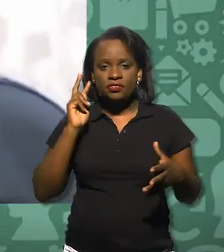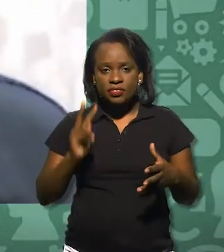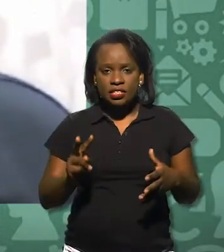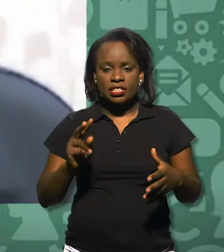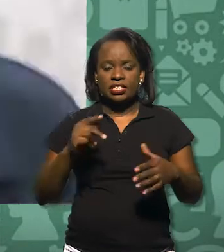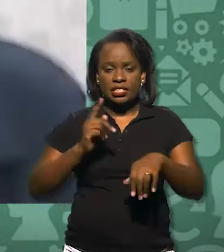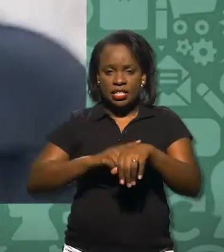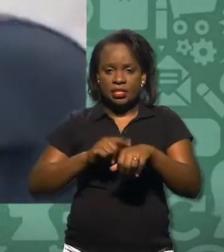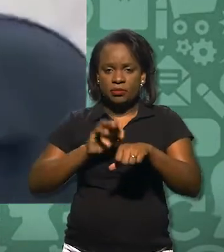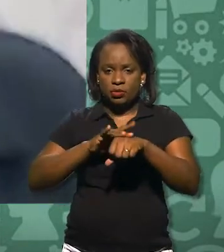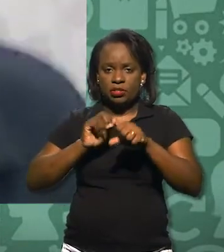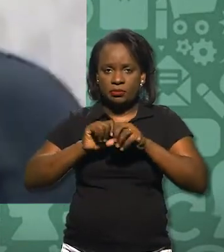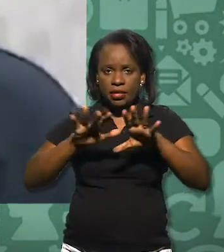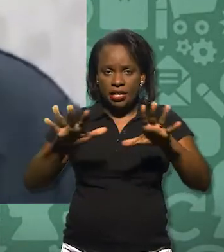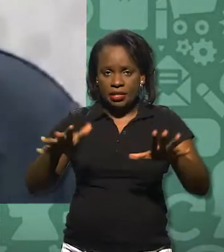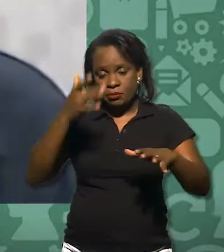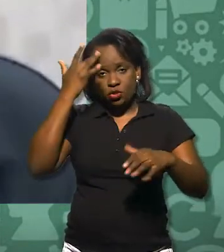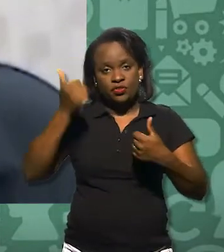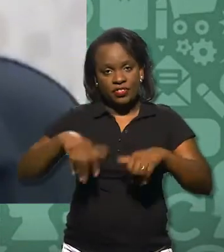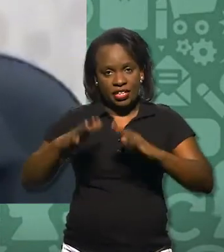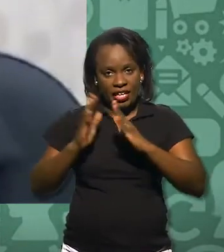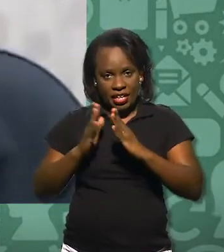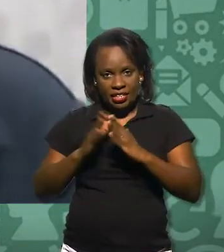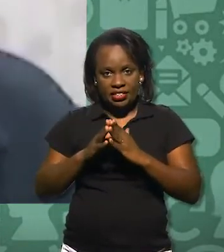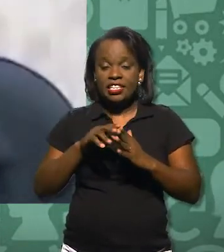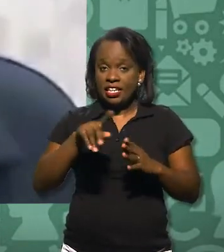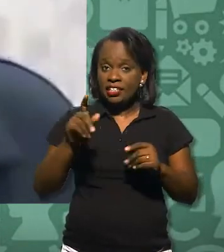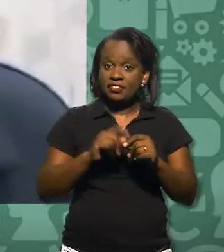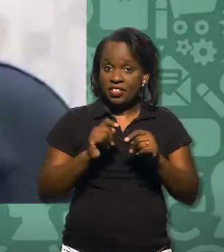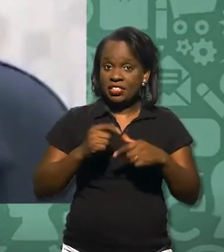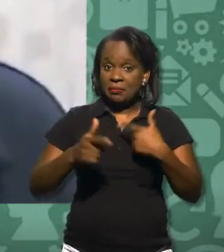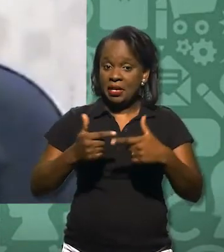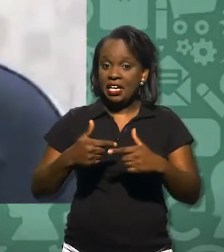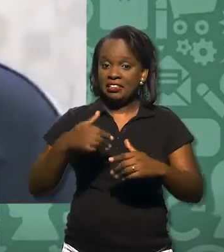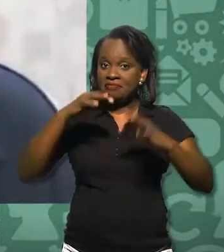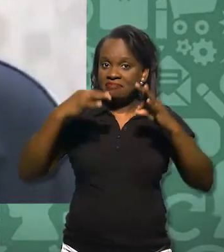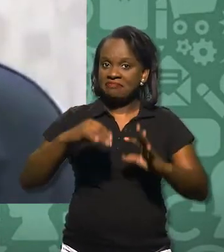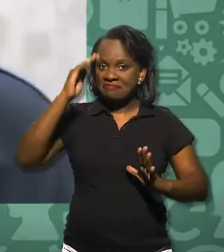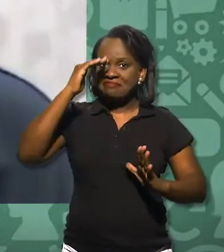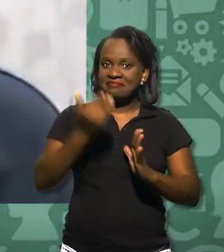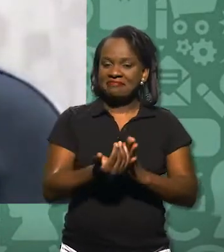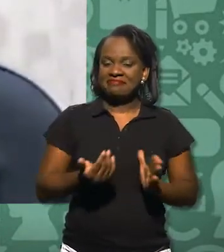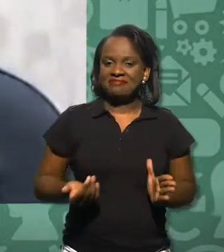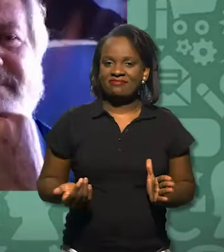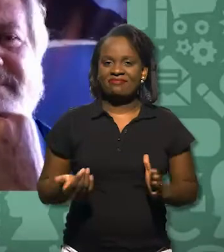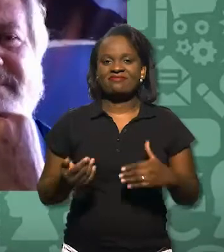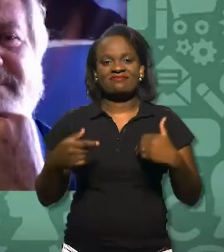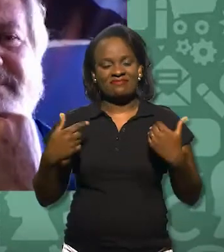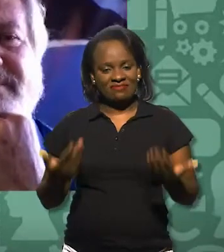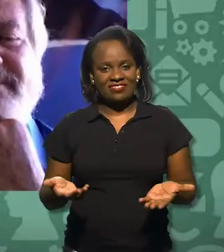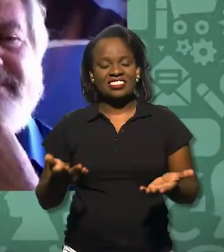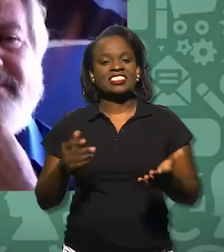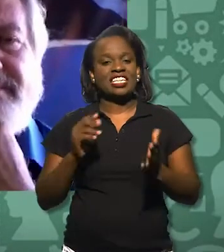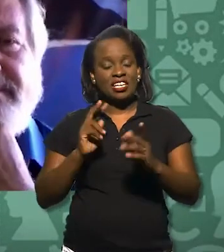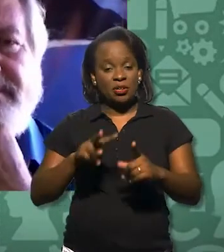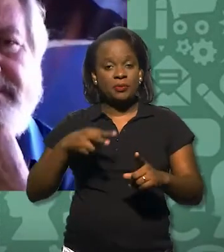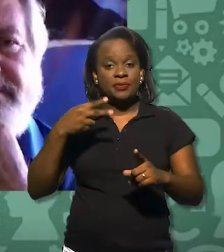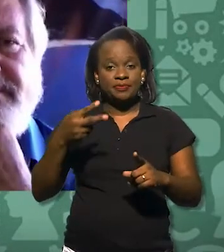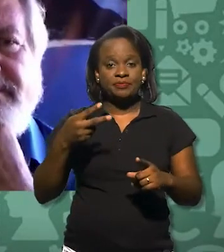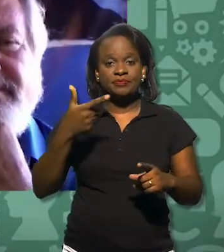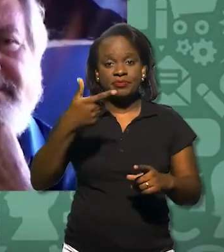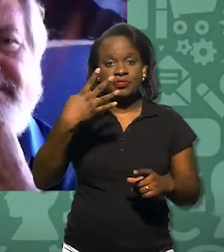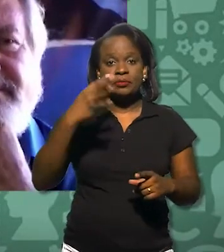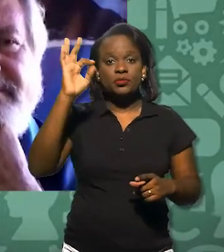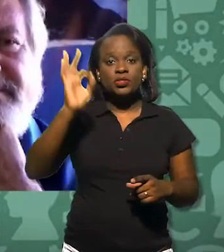nós reparamos que durante a pandemia, as pessoas mais em casa, elas fizeram o trabalho de casa direitinho. Então, a gente aumentou,